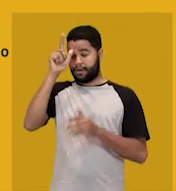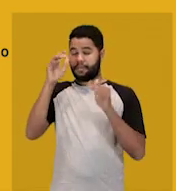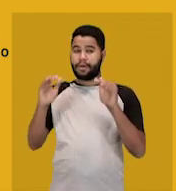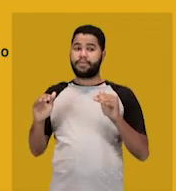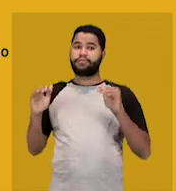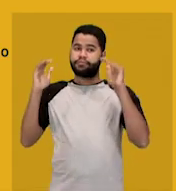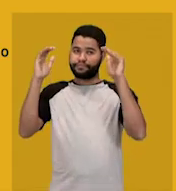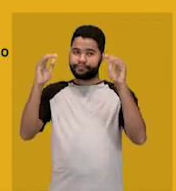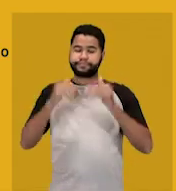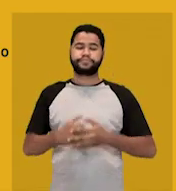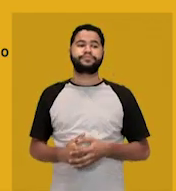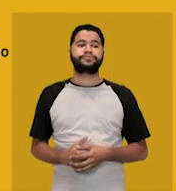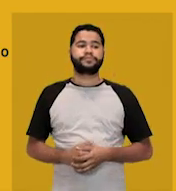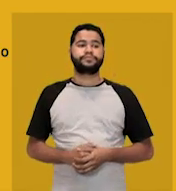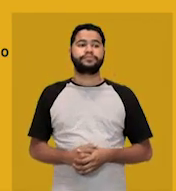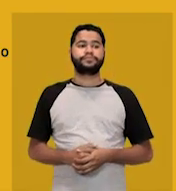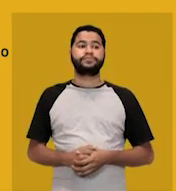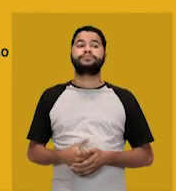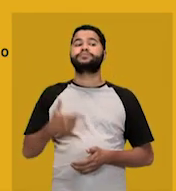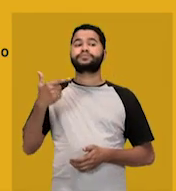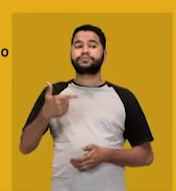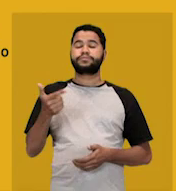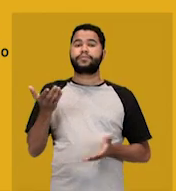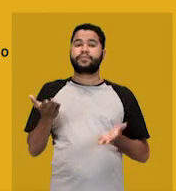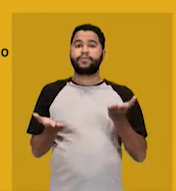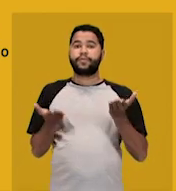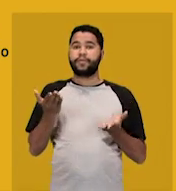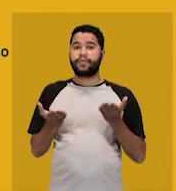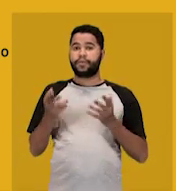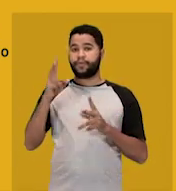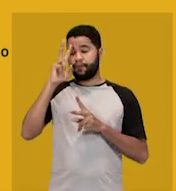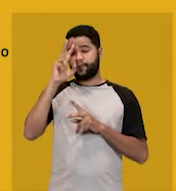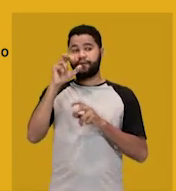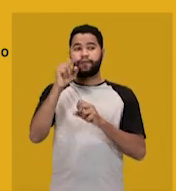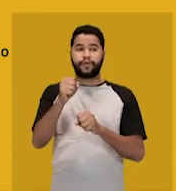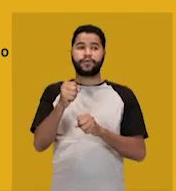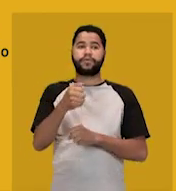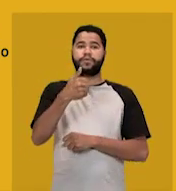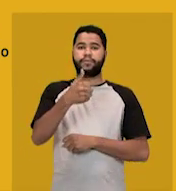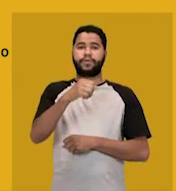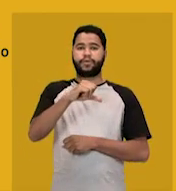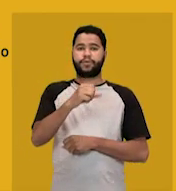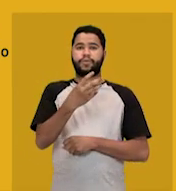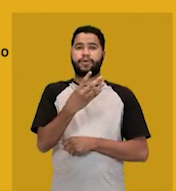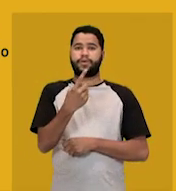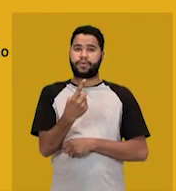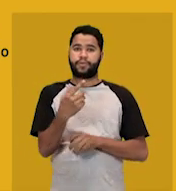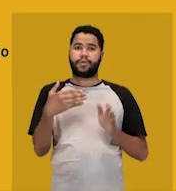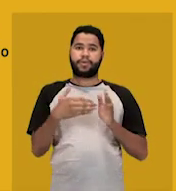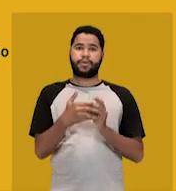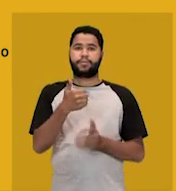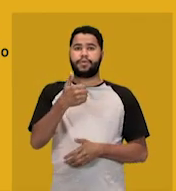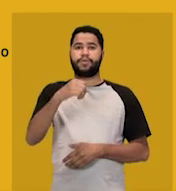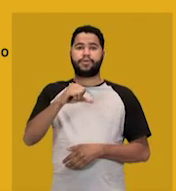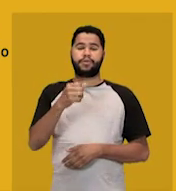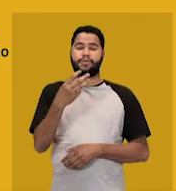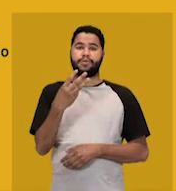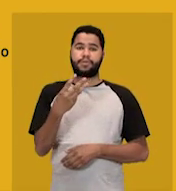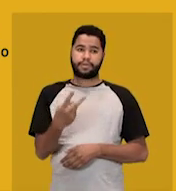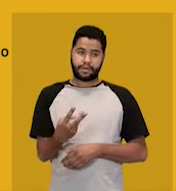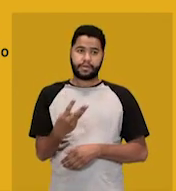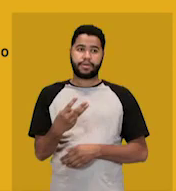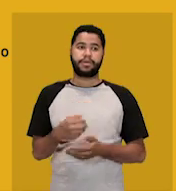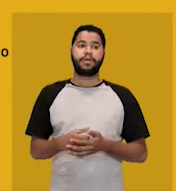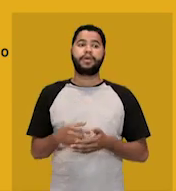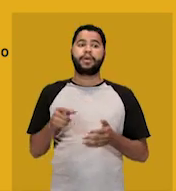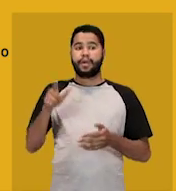na Europa. Segunda fase, equilíbrio entre forças, 1941 a 43. Alemães invadem a União Soviética e